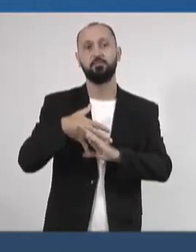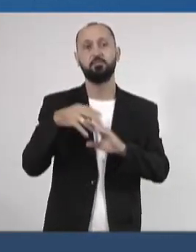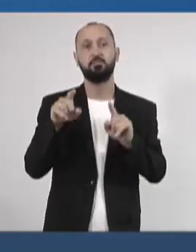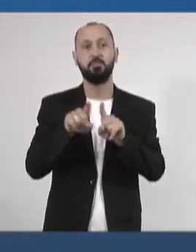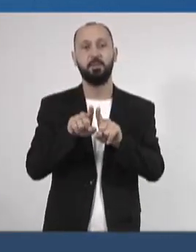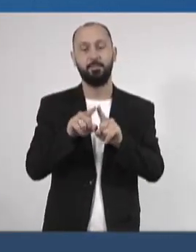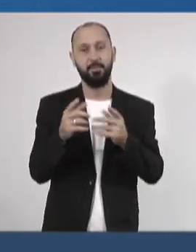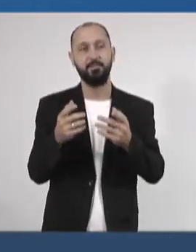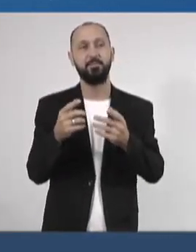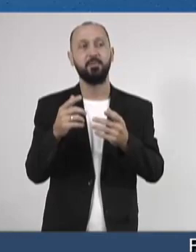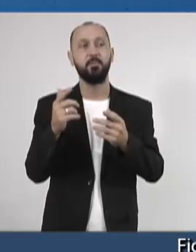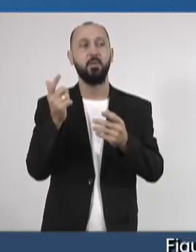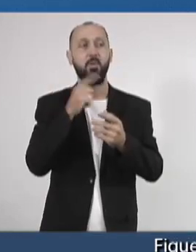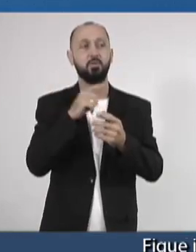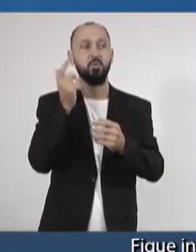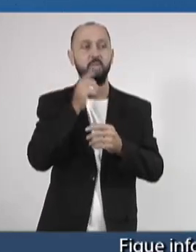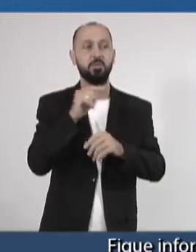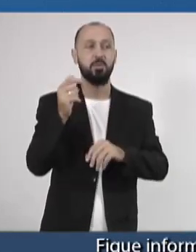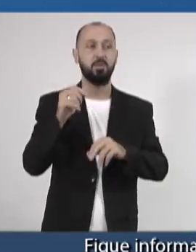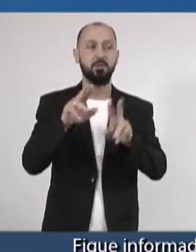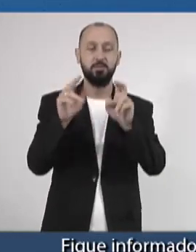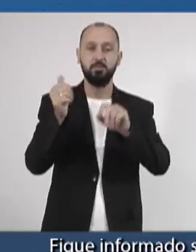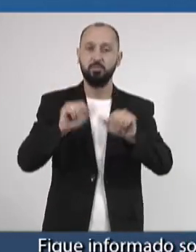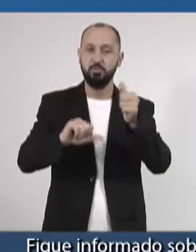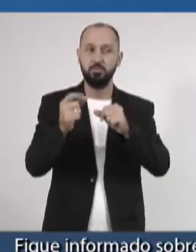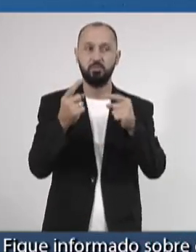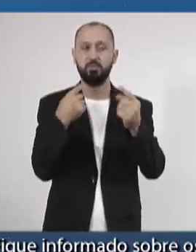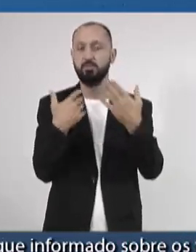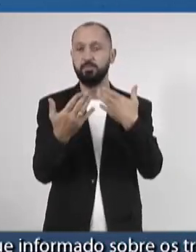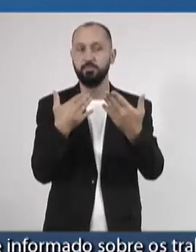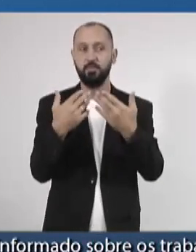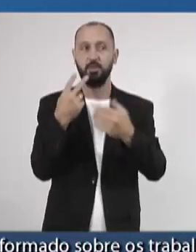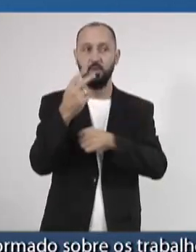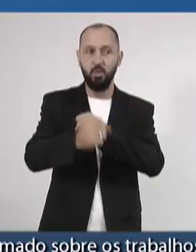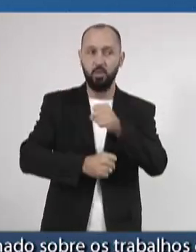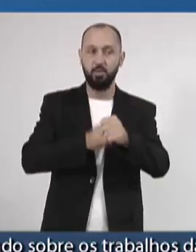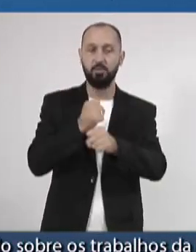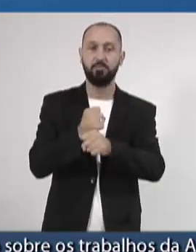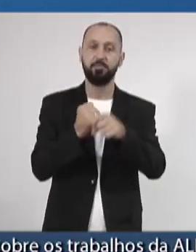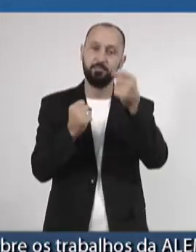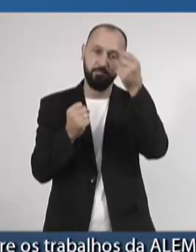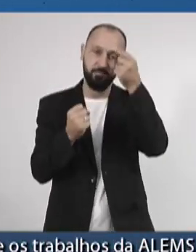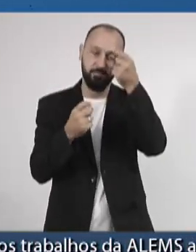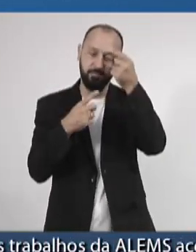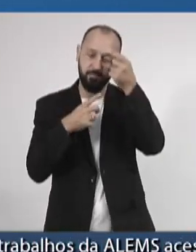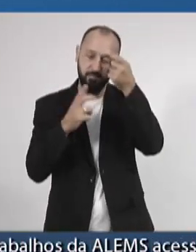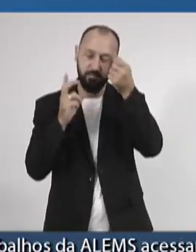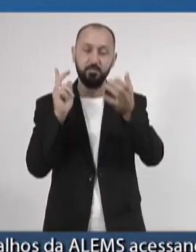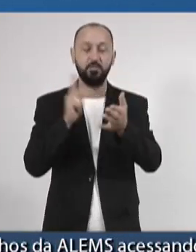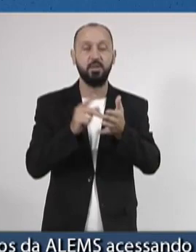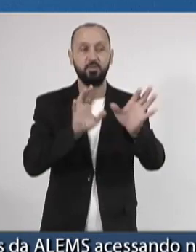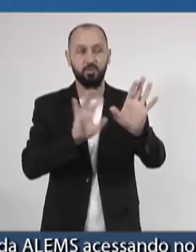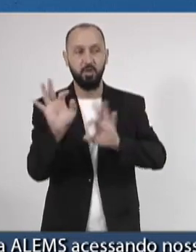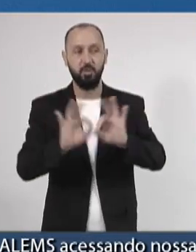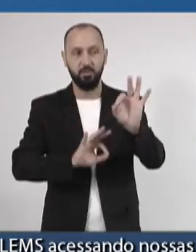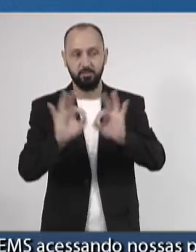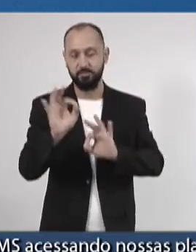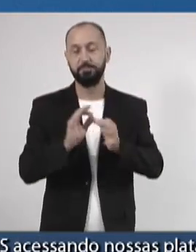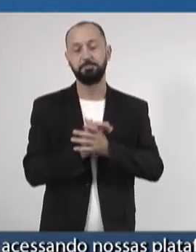Sul, para poder aprofundar esse debate e daqui 2 anos ter isso efetivamente montado.